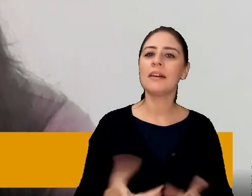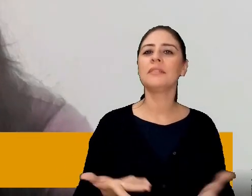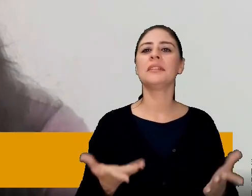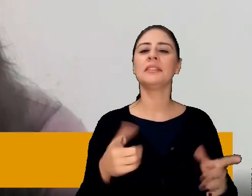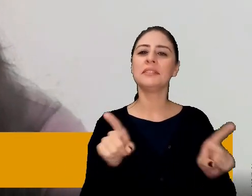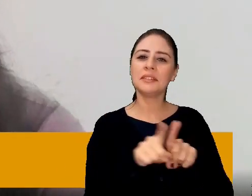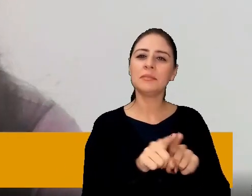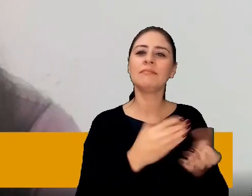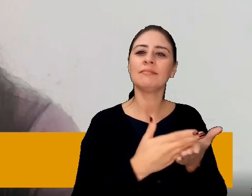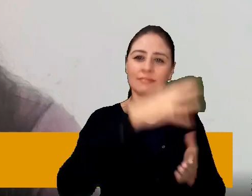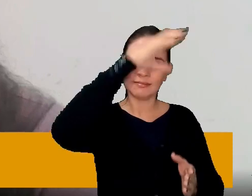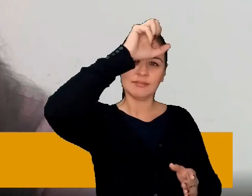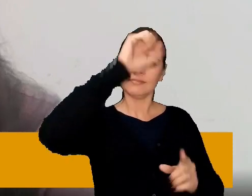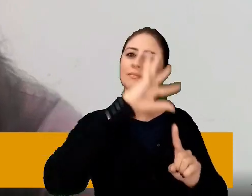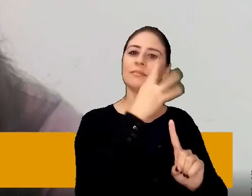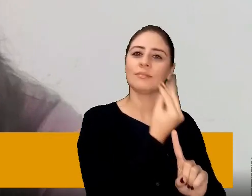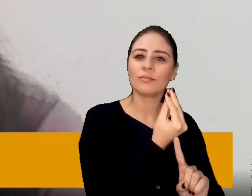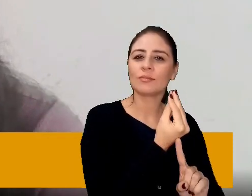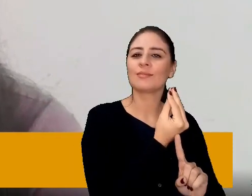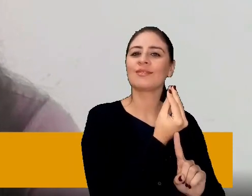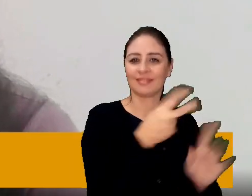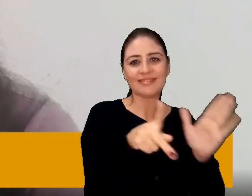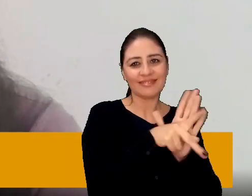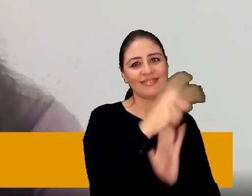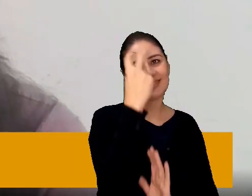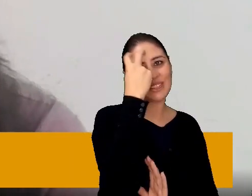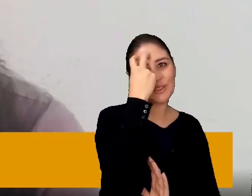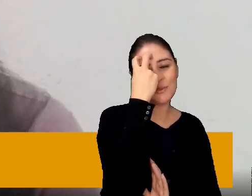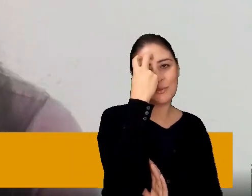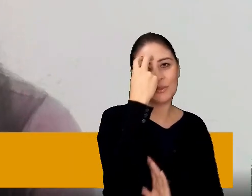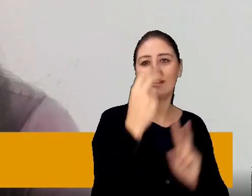contato com o artesanato, porque a gente não tinha